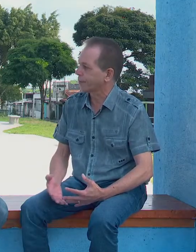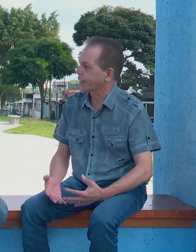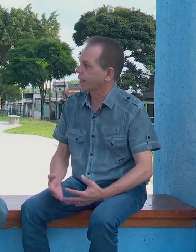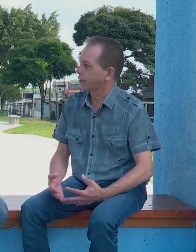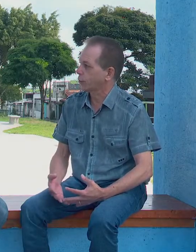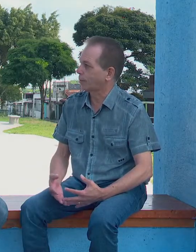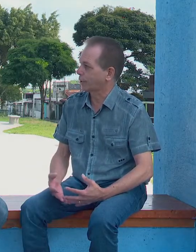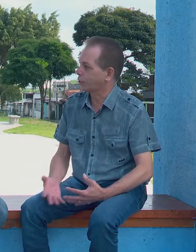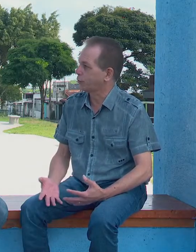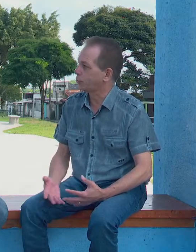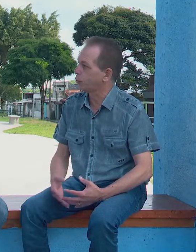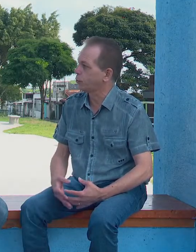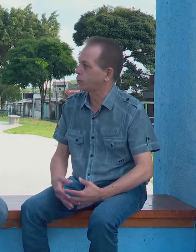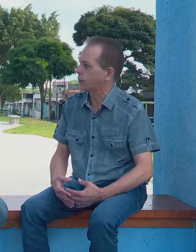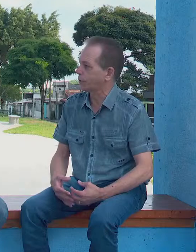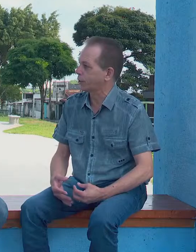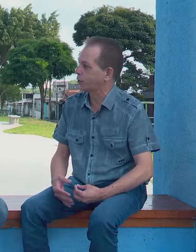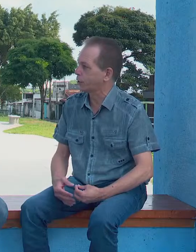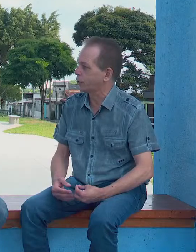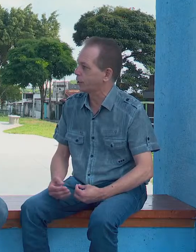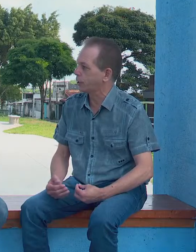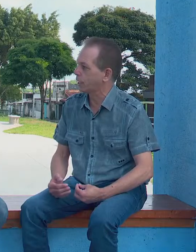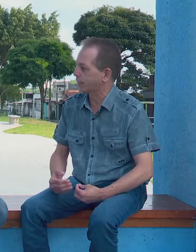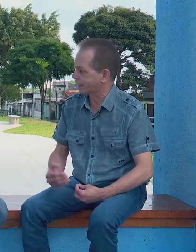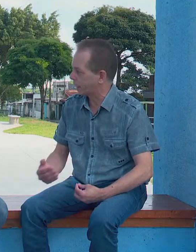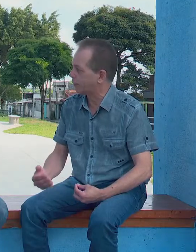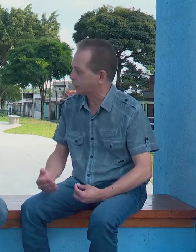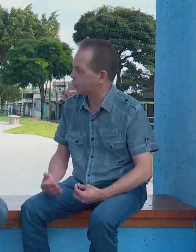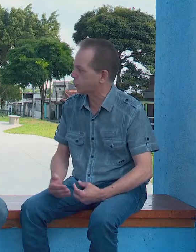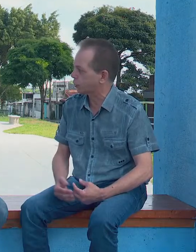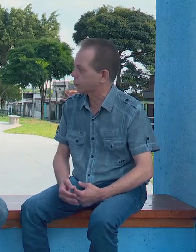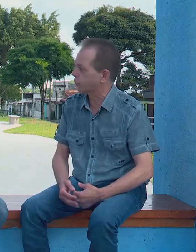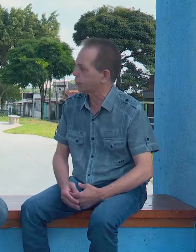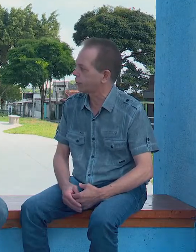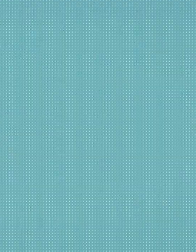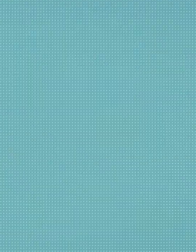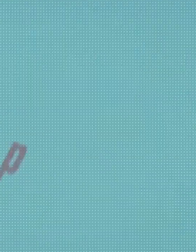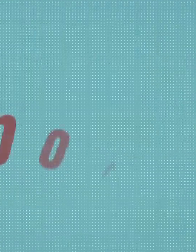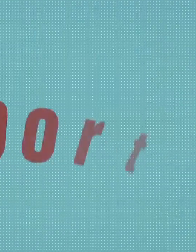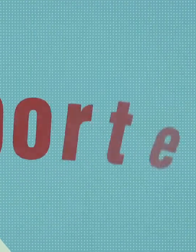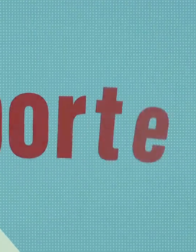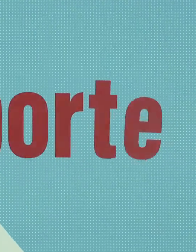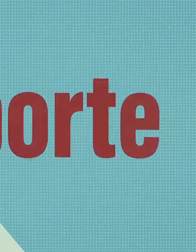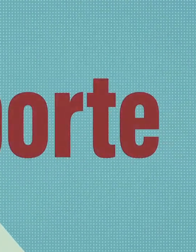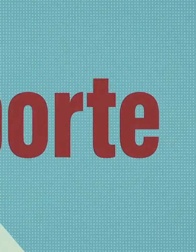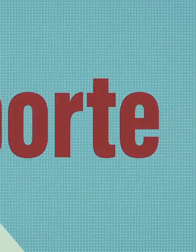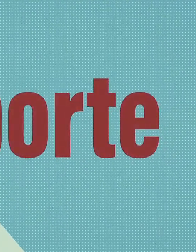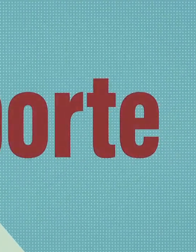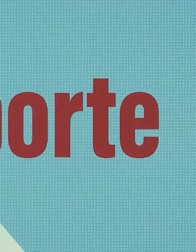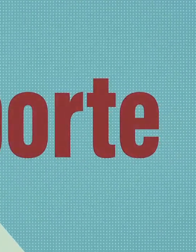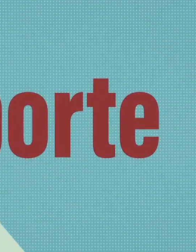Johnson. Então eu aprendi muito, aprendi a ser a pessoa que eu sou.